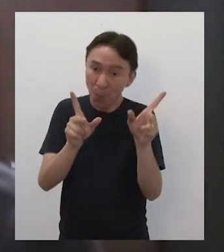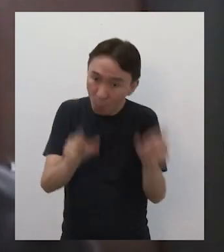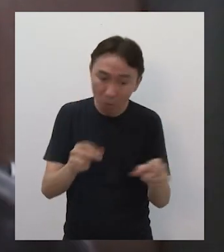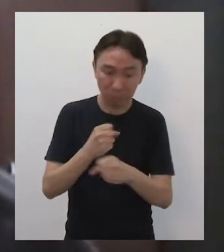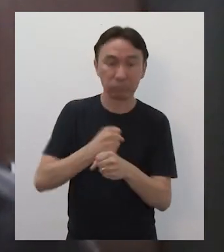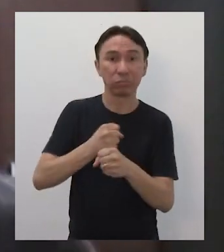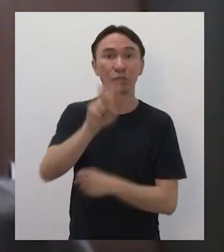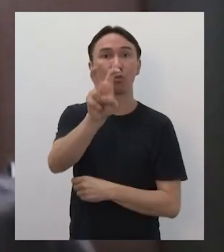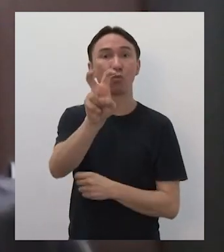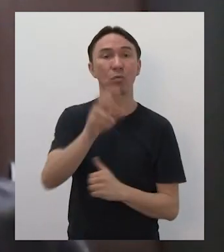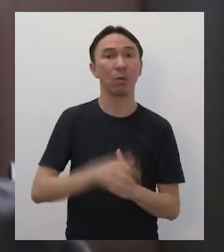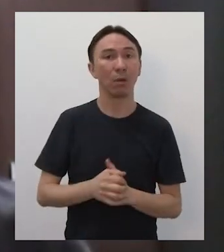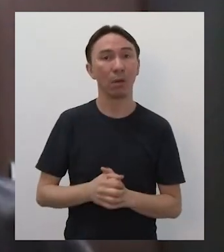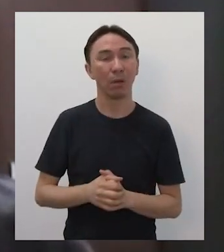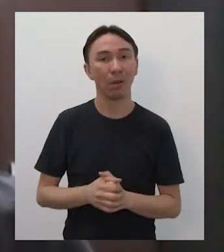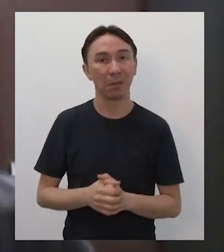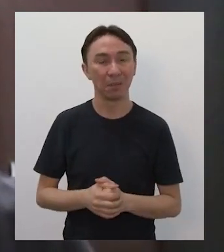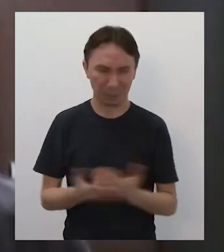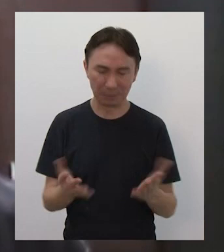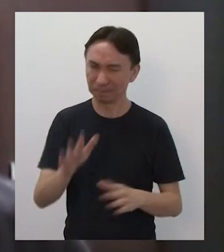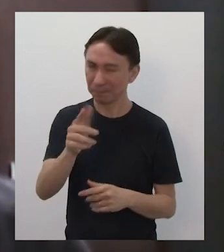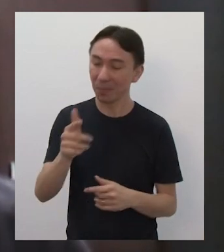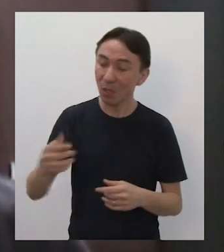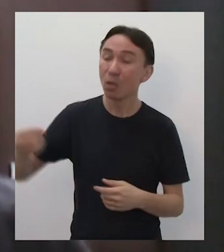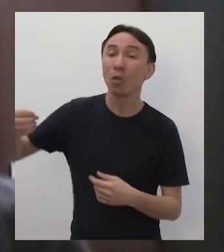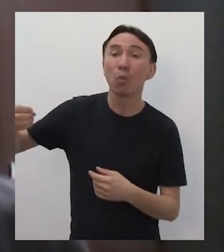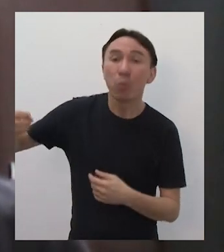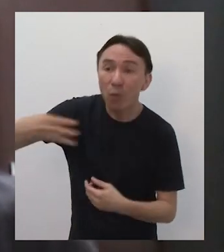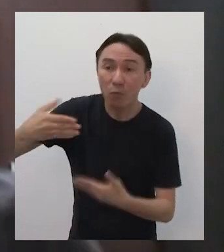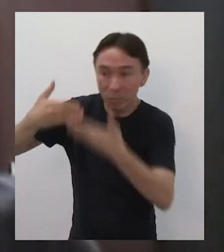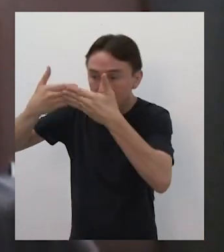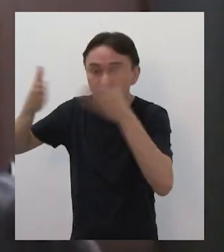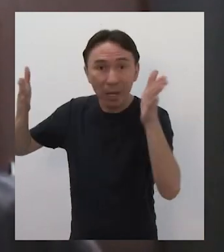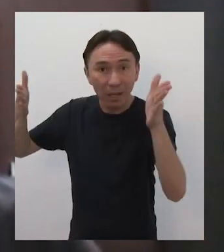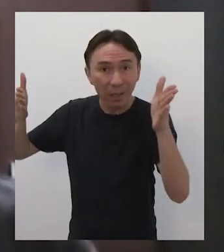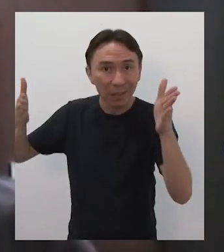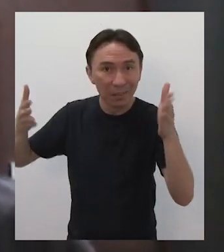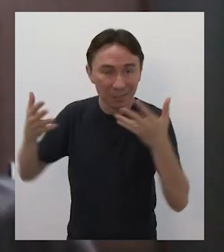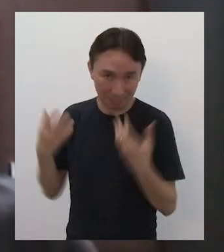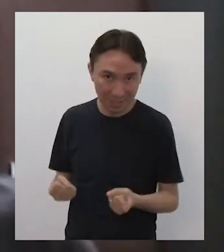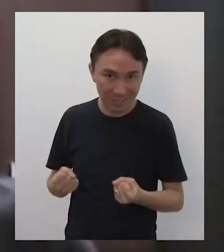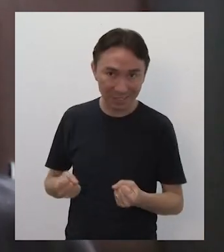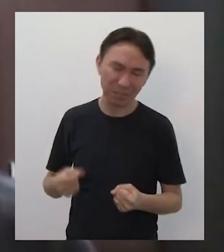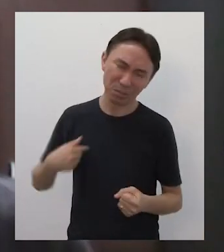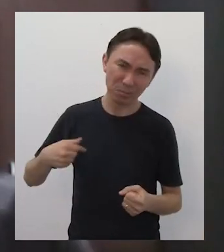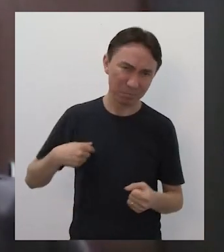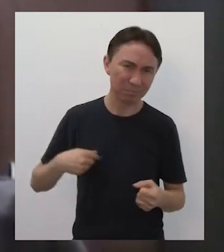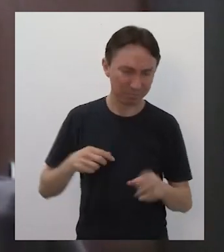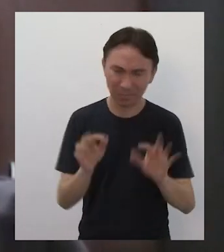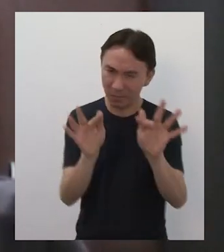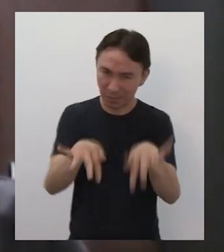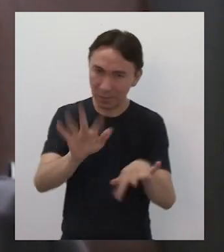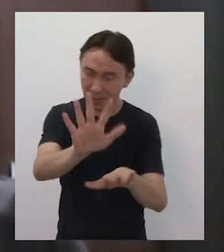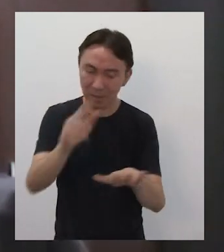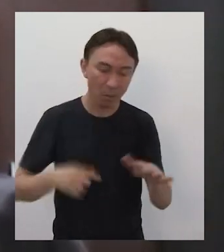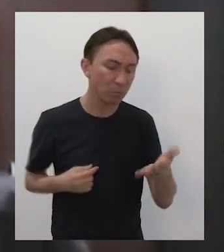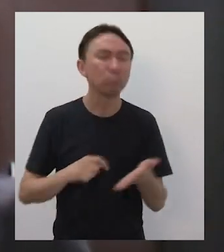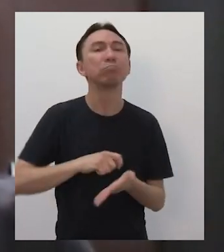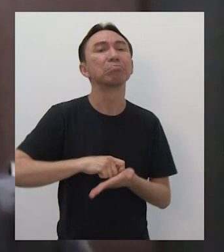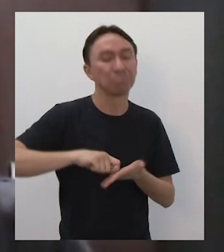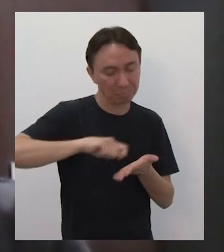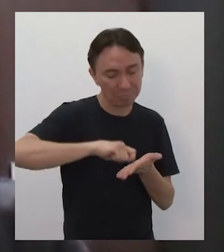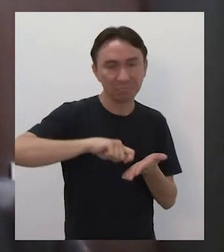abertura ao novo, só para eu acabar, é igual, eu sempre escrevi e sempre guardei,